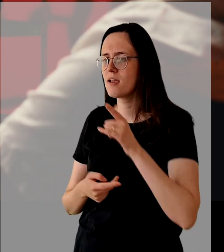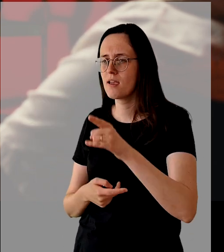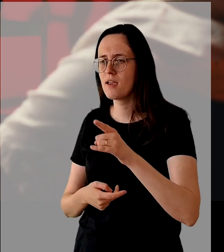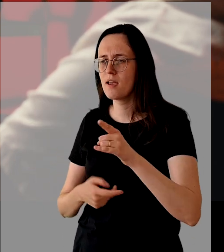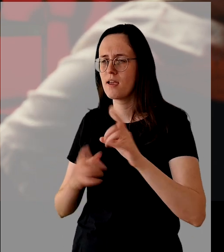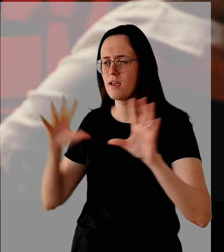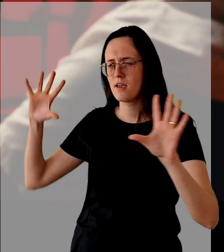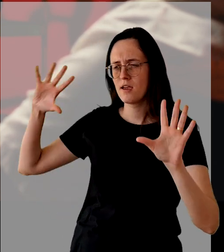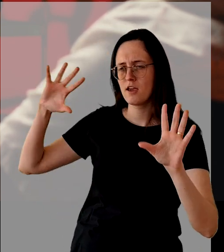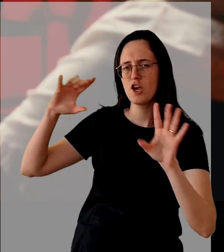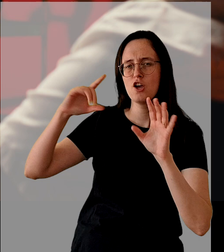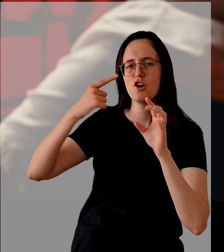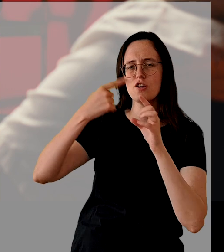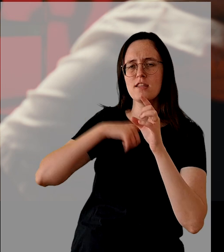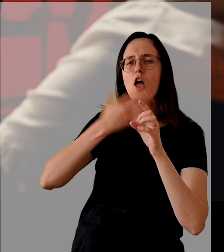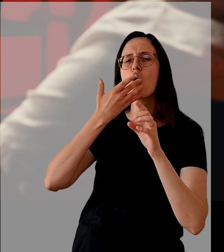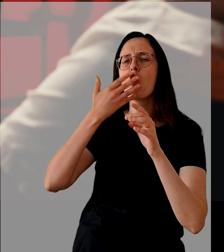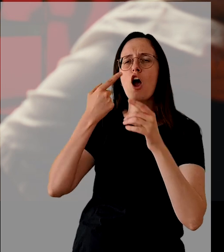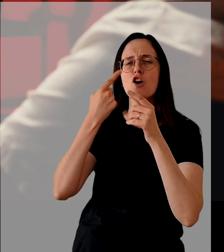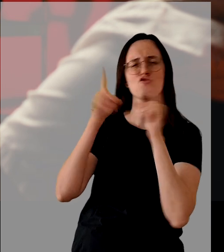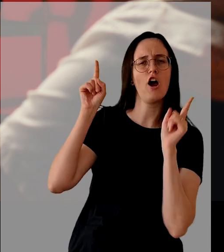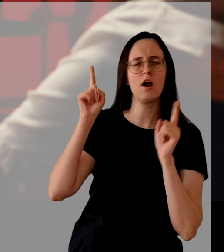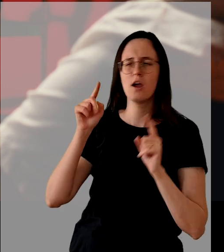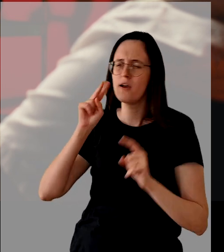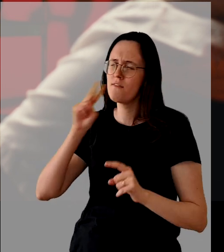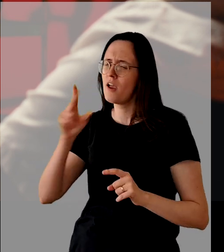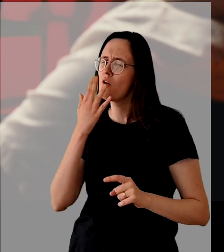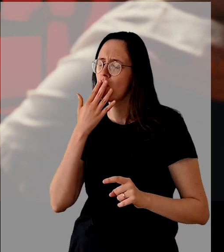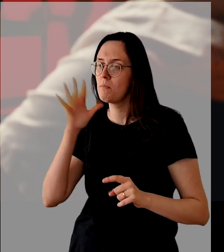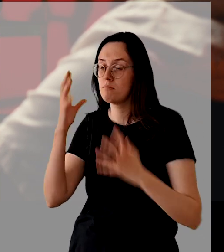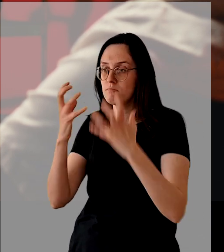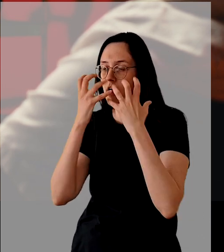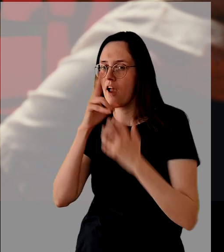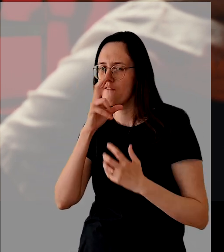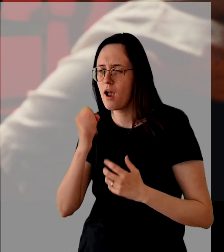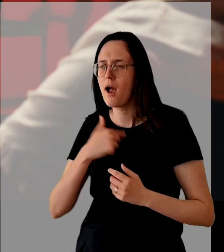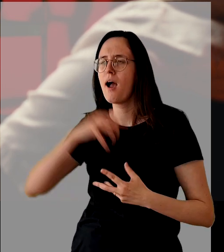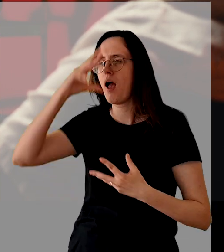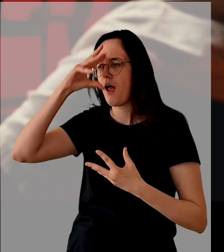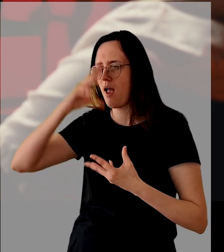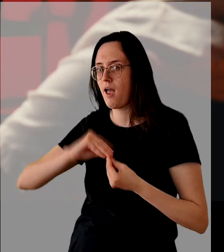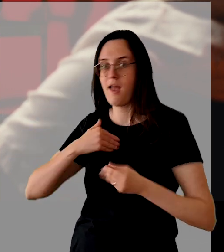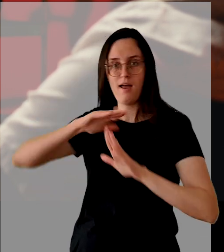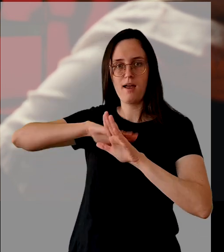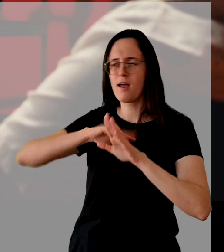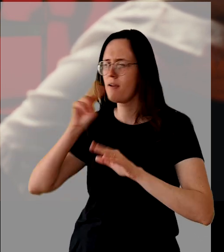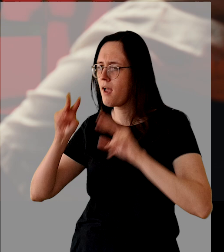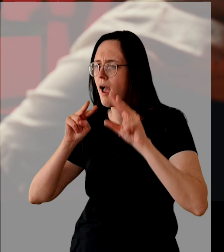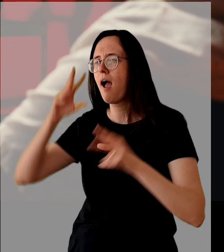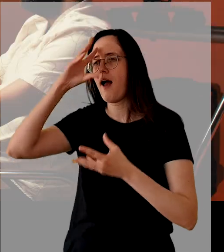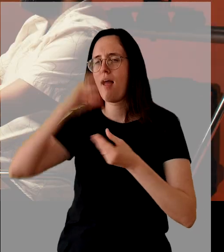pouco mais contrastada, né? Aquela cor um pouquinho mais vibrante mesmo. Deu para entender um